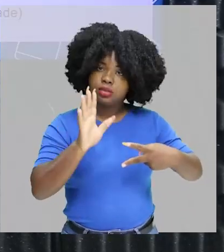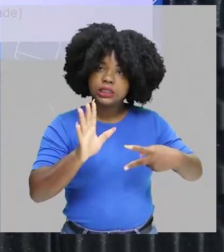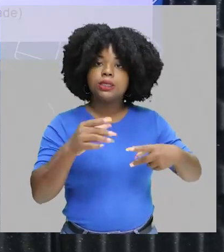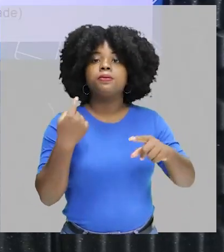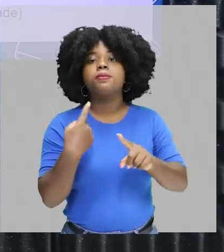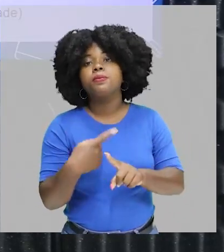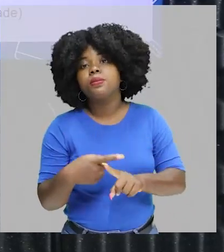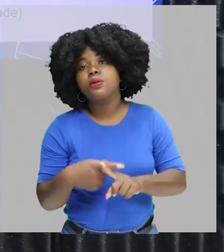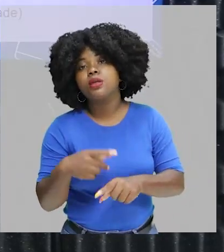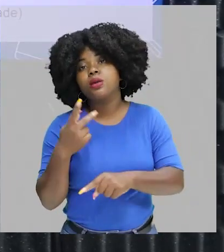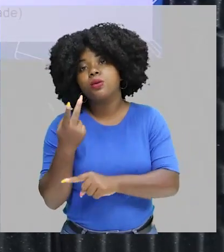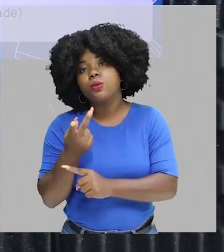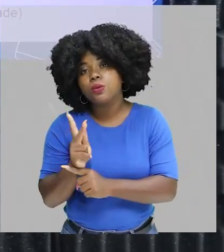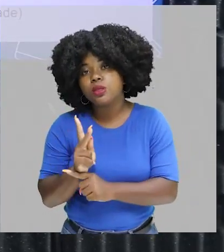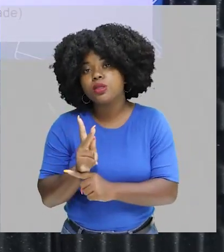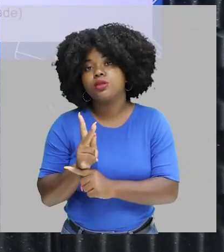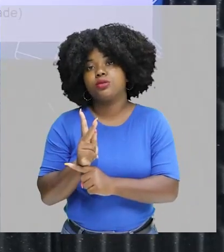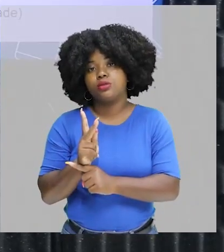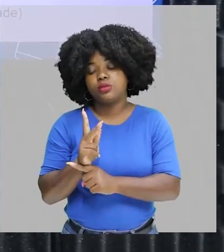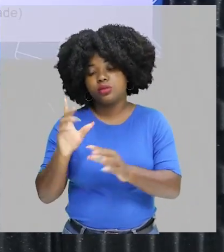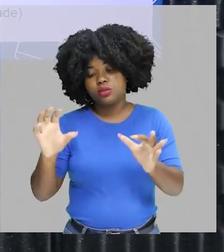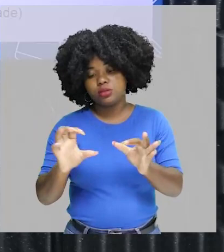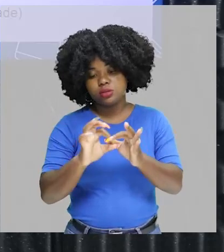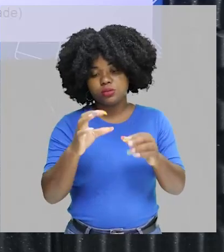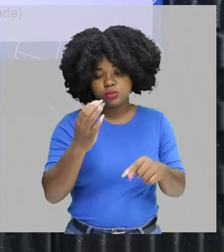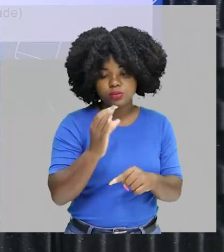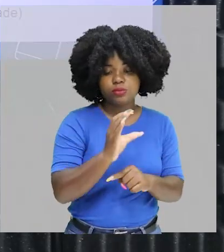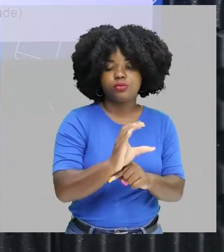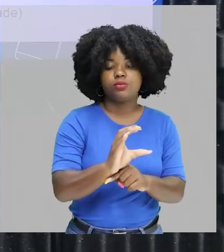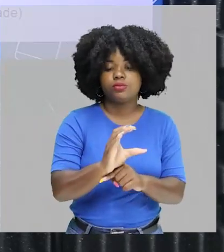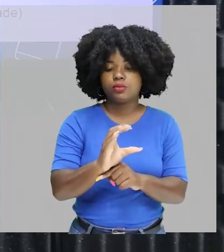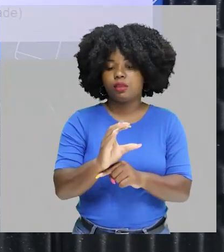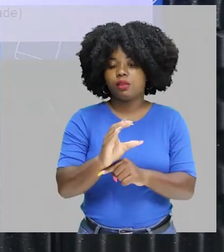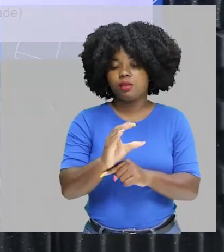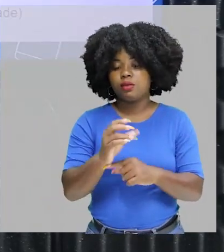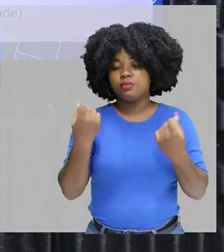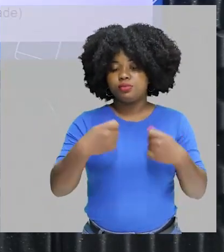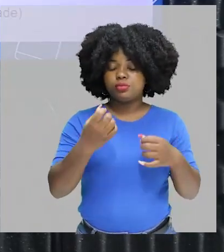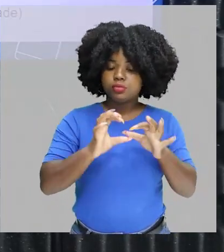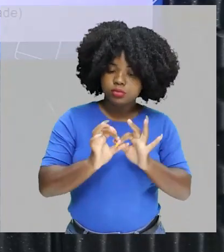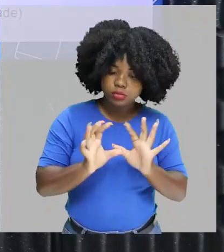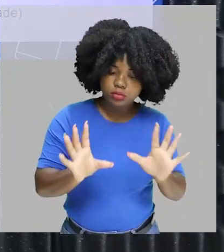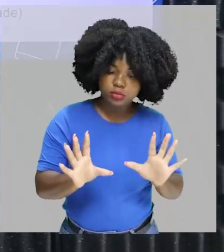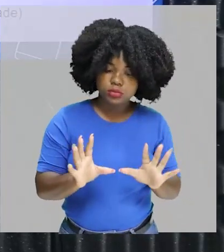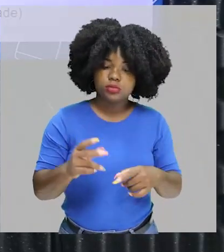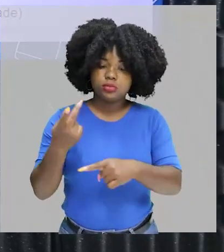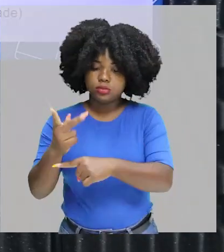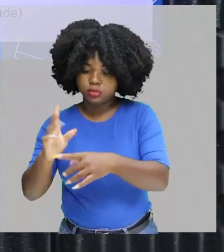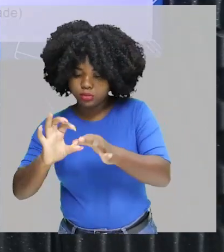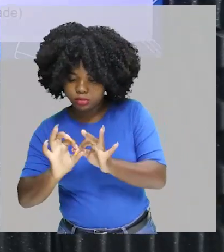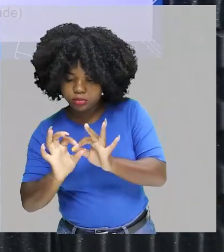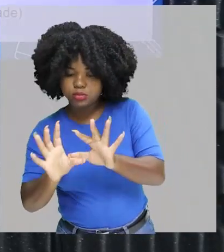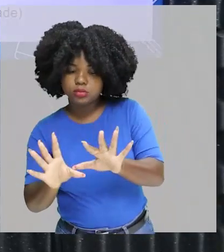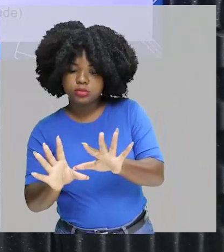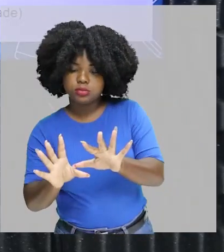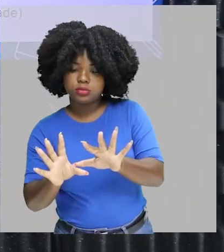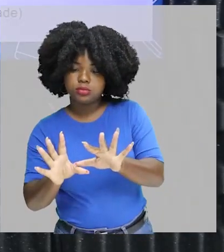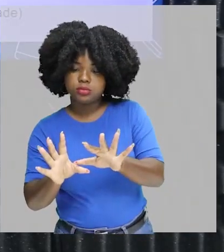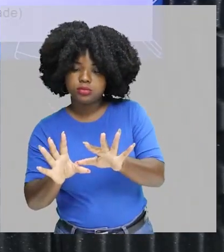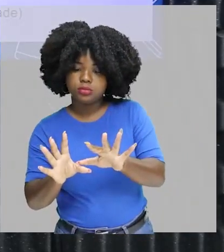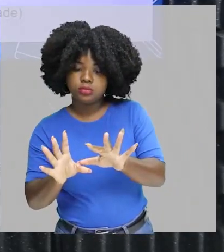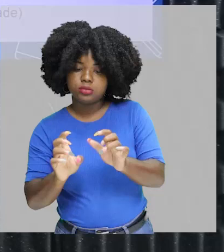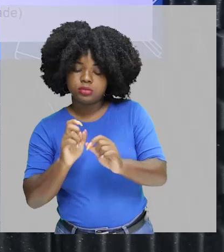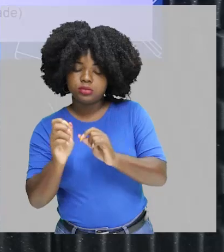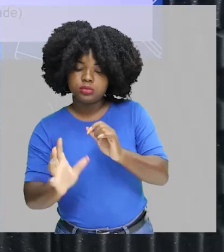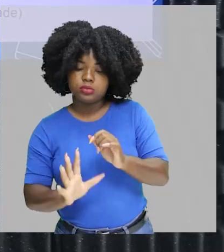Porque o hidrogênio que está ligado ao carbono, né, ele tem que ser liberado. Quando esse hidrogênio ele é liberado,